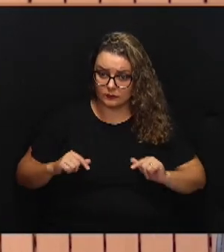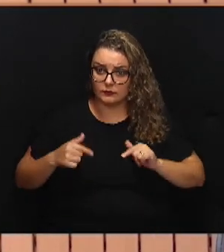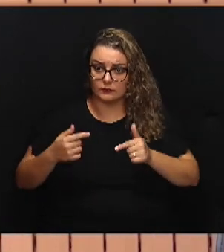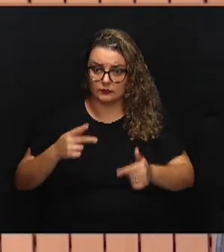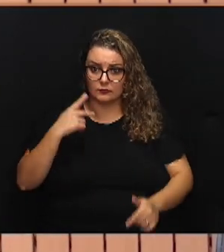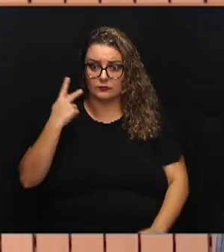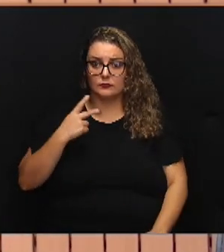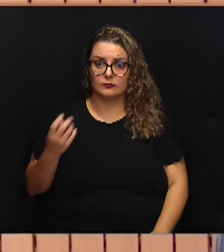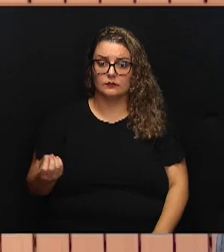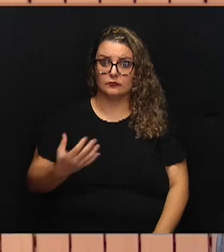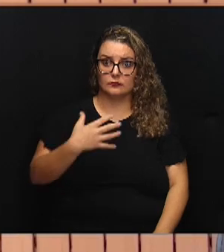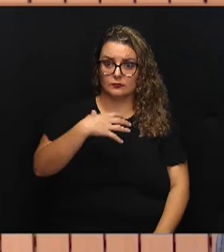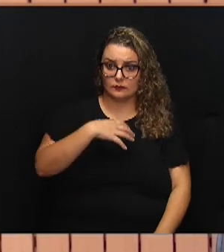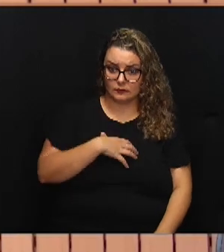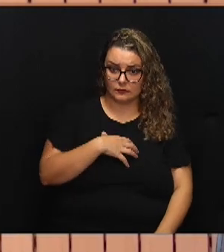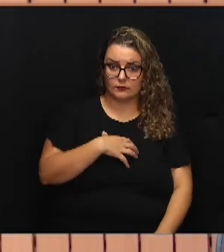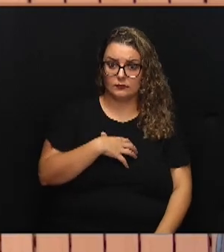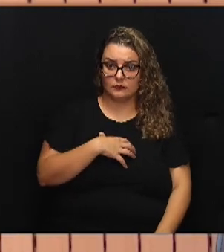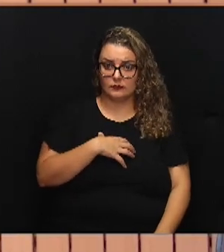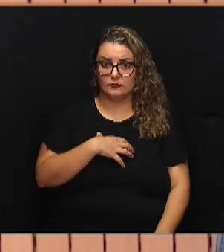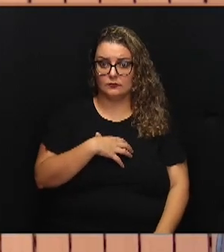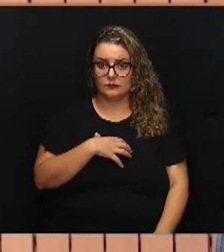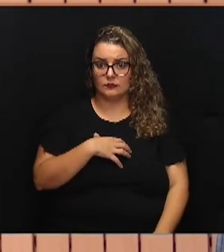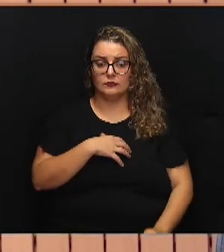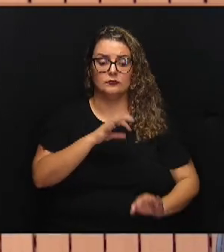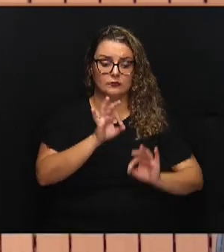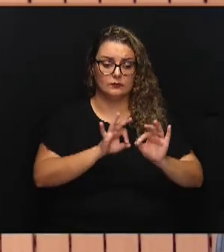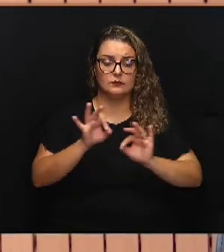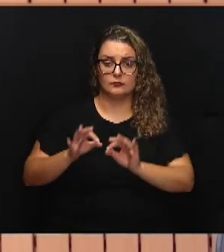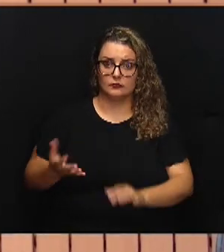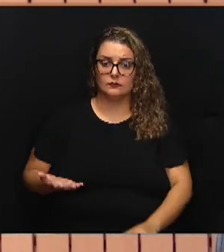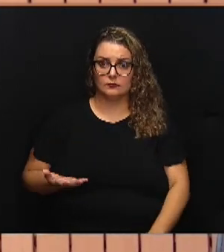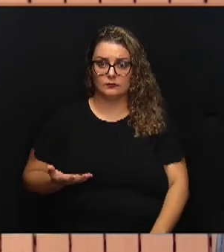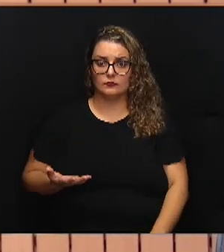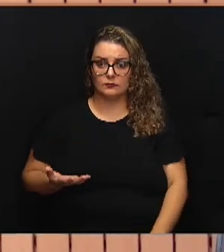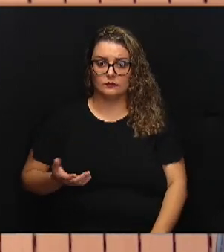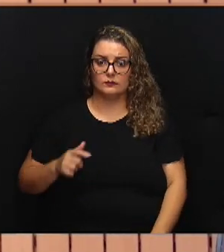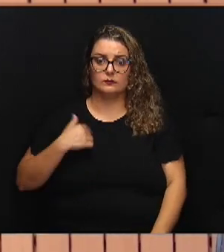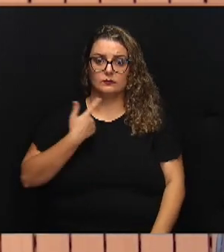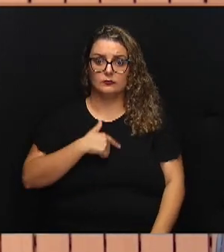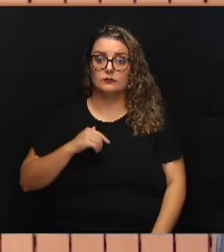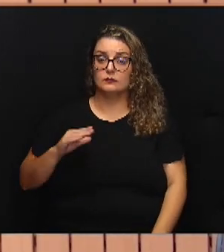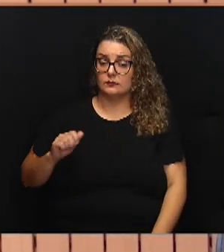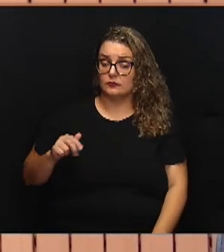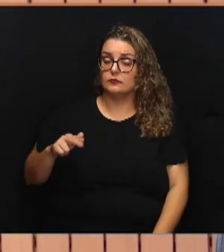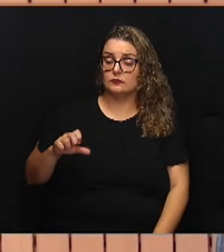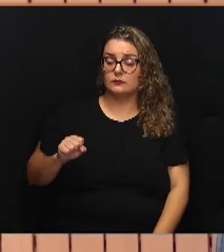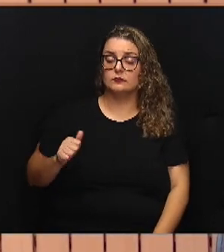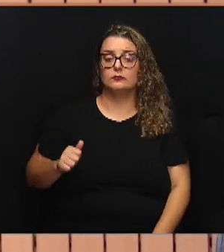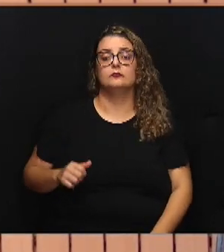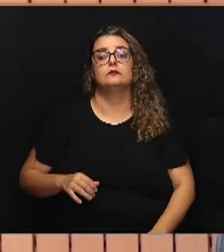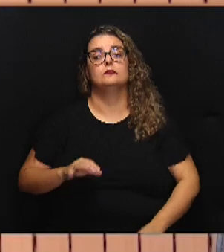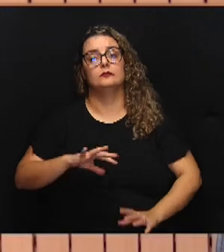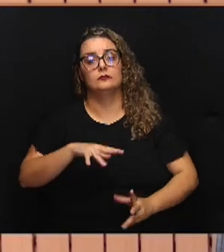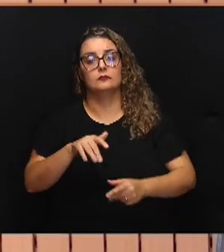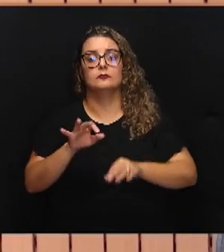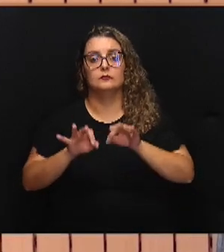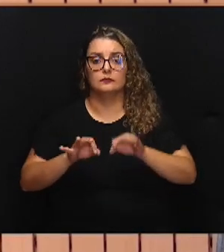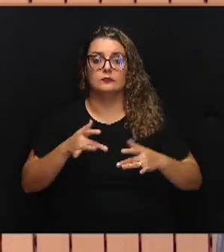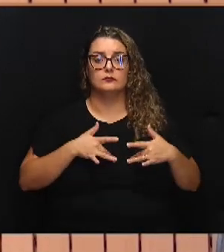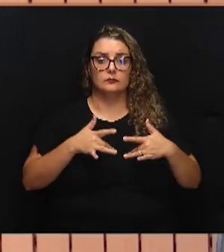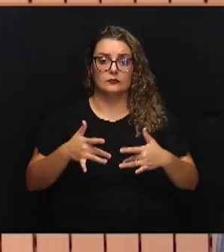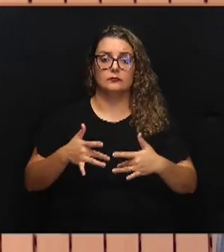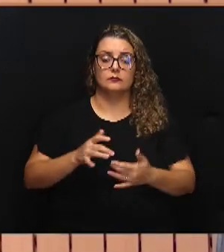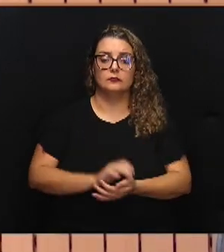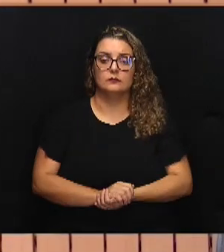política, novas formas de organizar a nossa causa por um mundo mais justo e mais solidário.